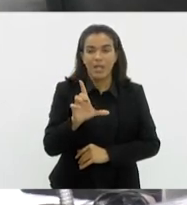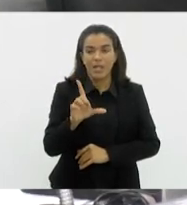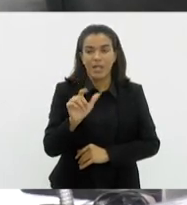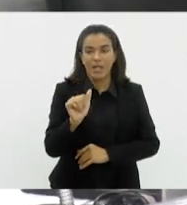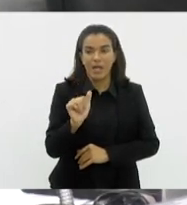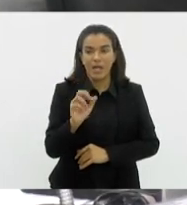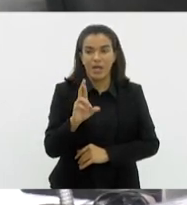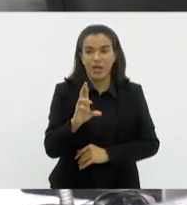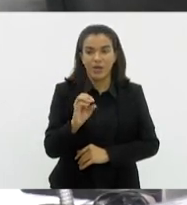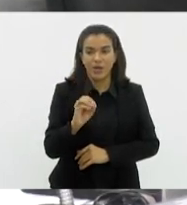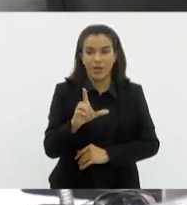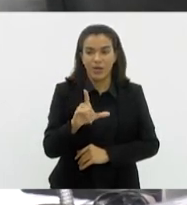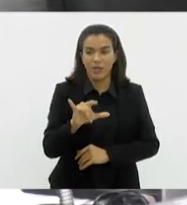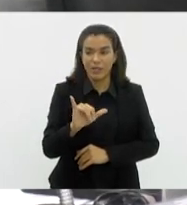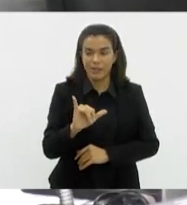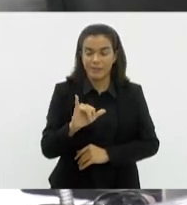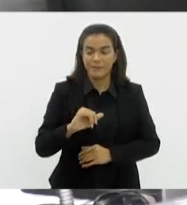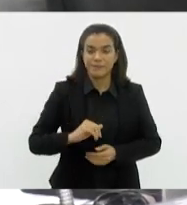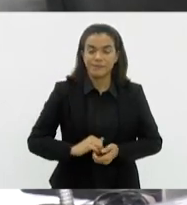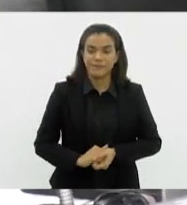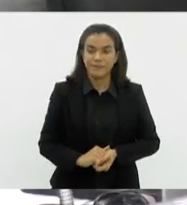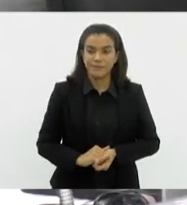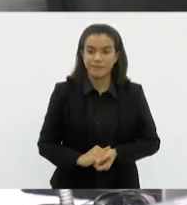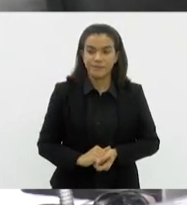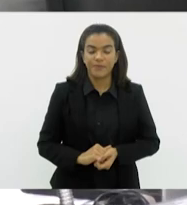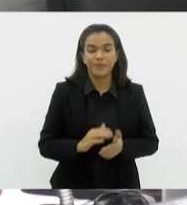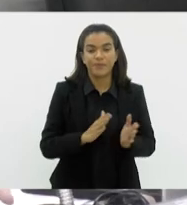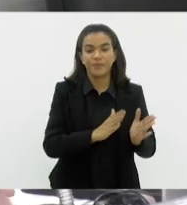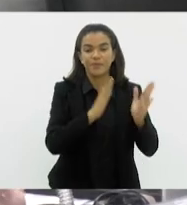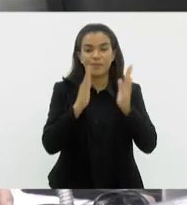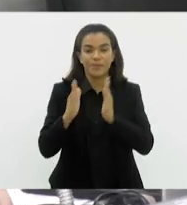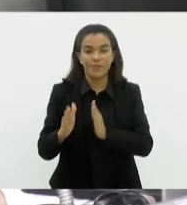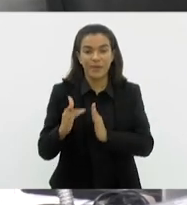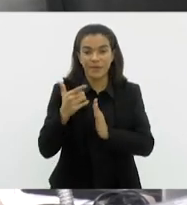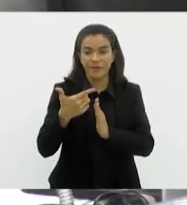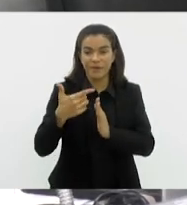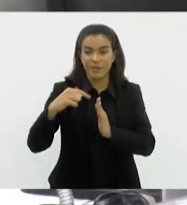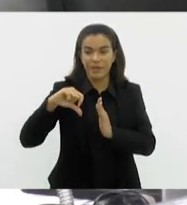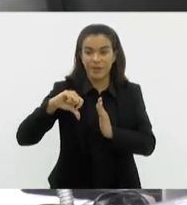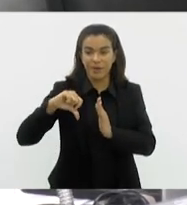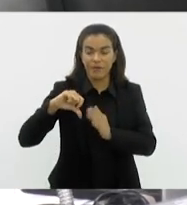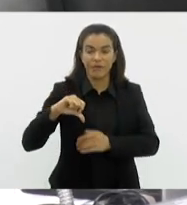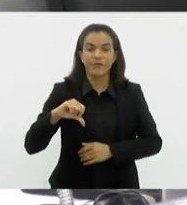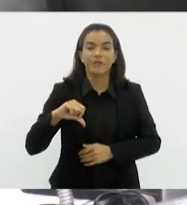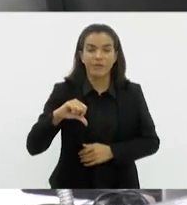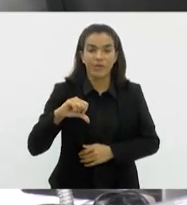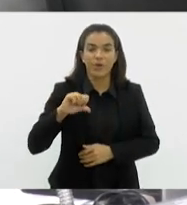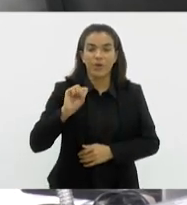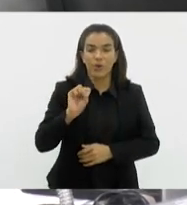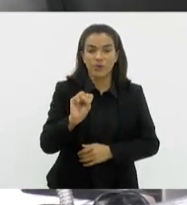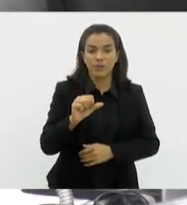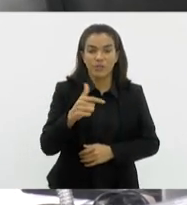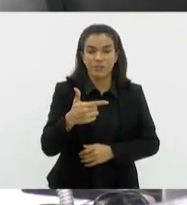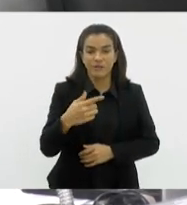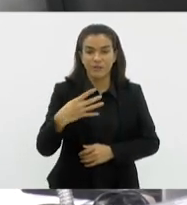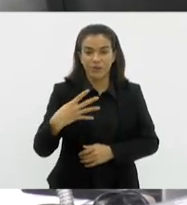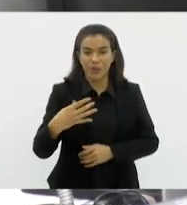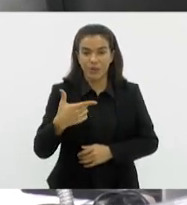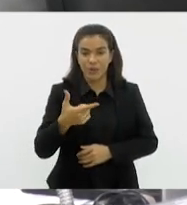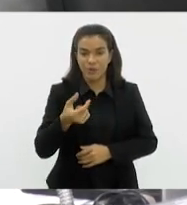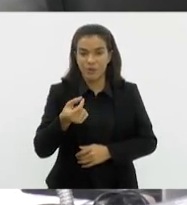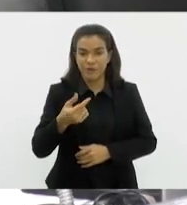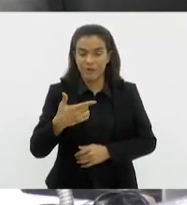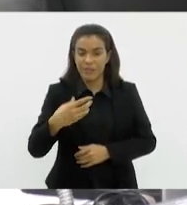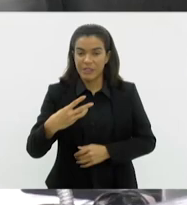projetos 27 e 28. Passemos, então, ao 29 da pauta. Projeto de Lei 824, de 23, de autoria do